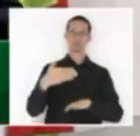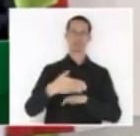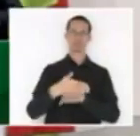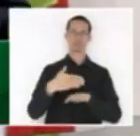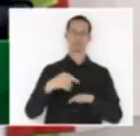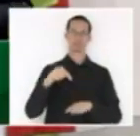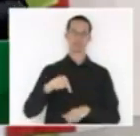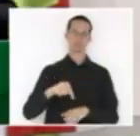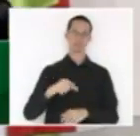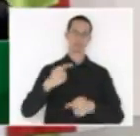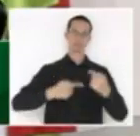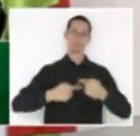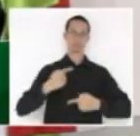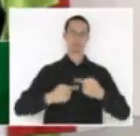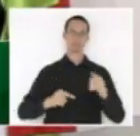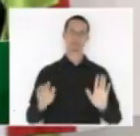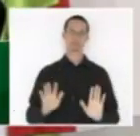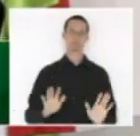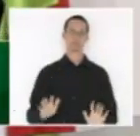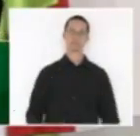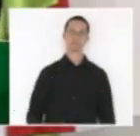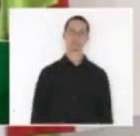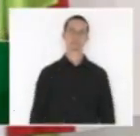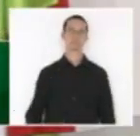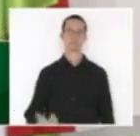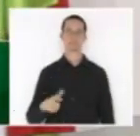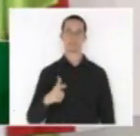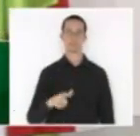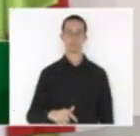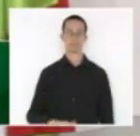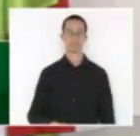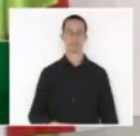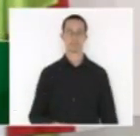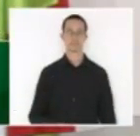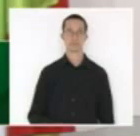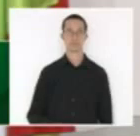debate, dessa discussão. E agora,